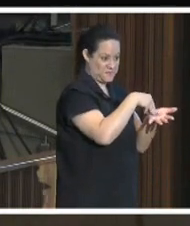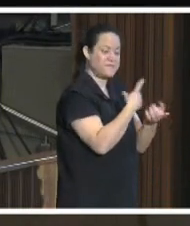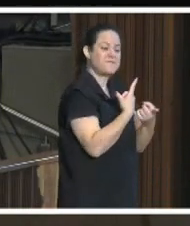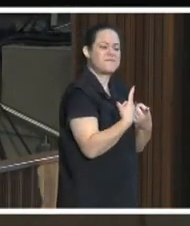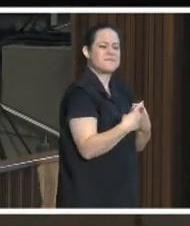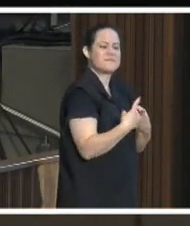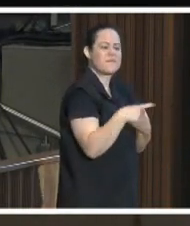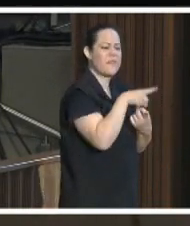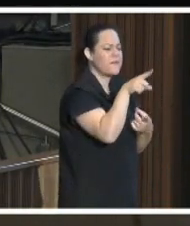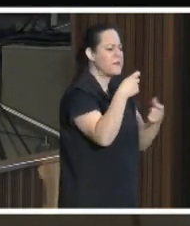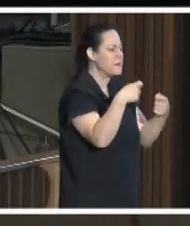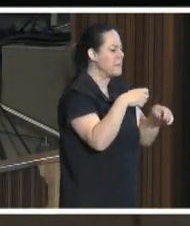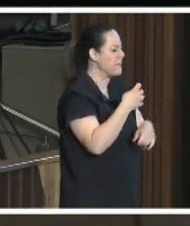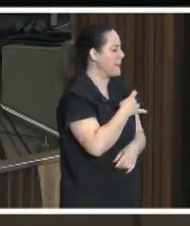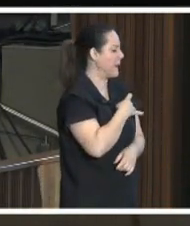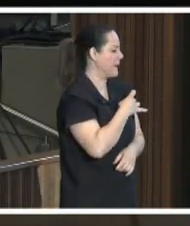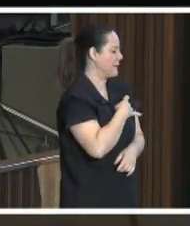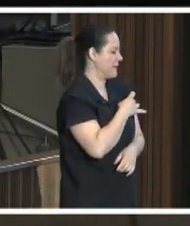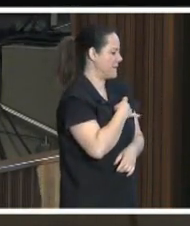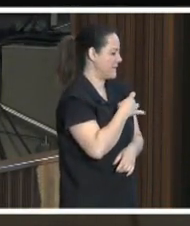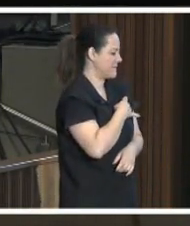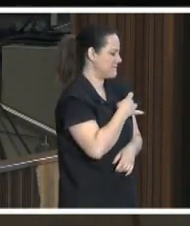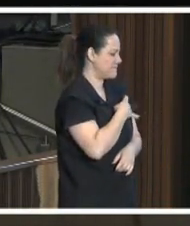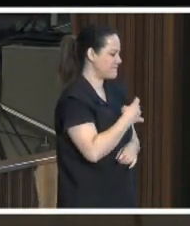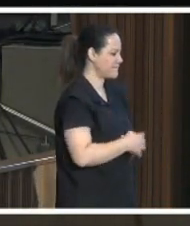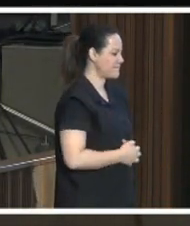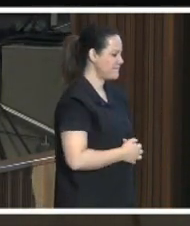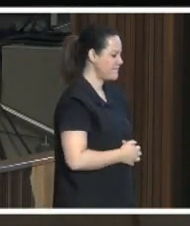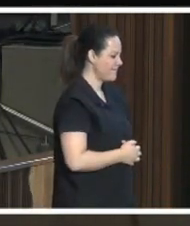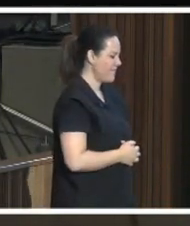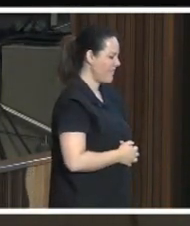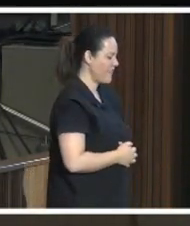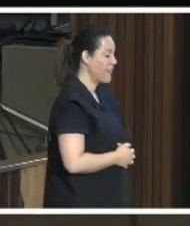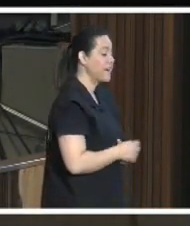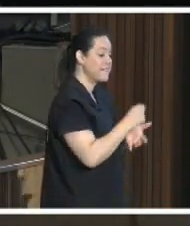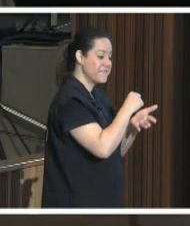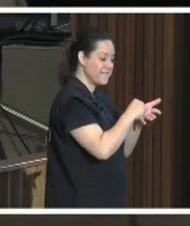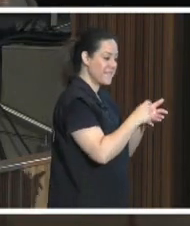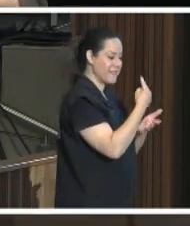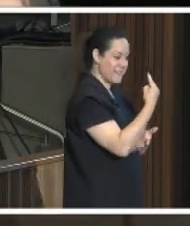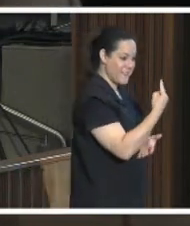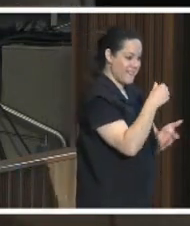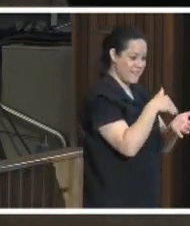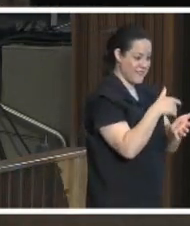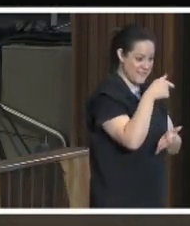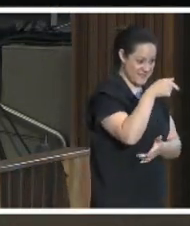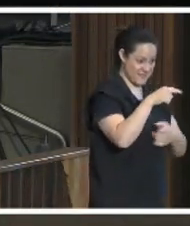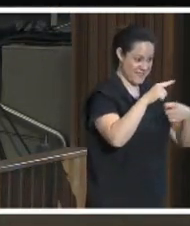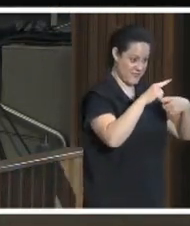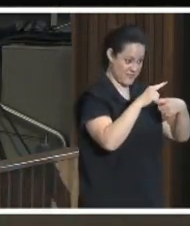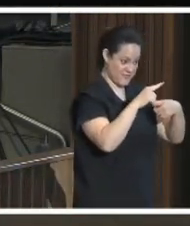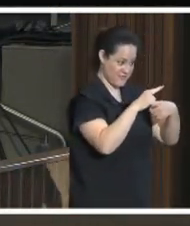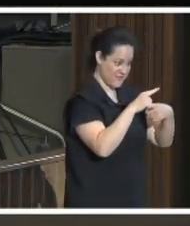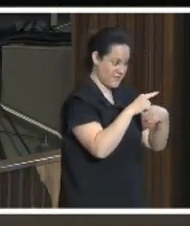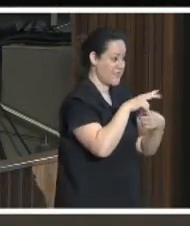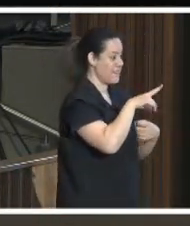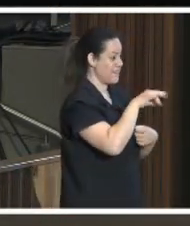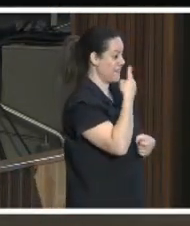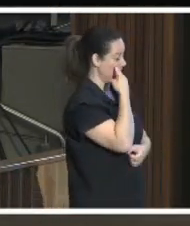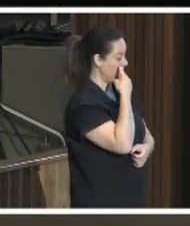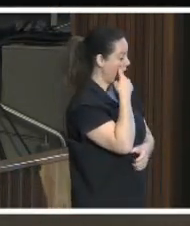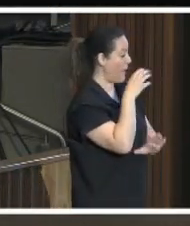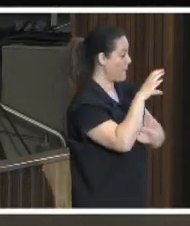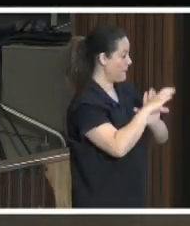você não precisa temer, né? Nos versículos de 1 a 7 de Lucas, a gente vai encontrar,